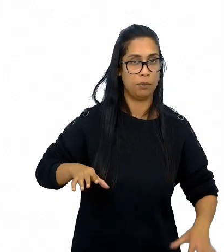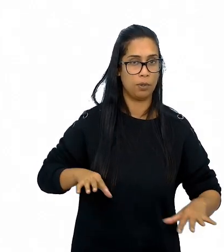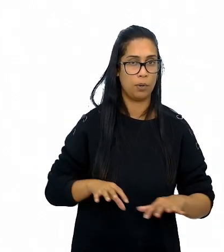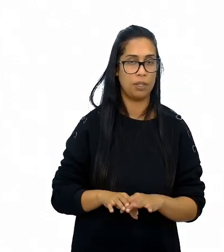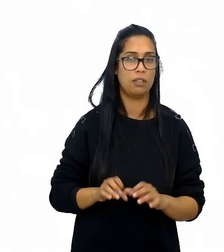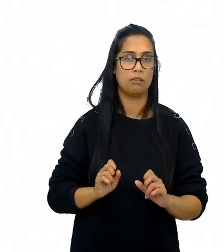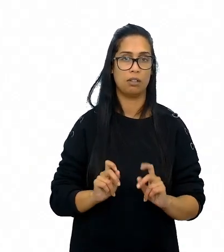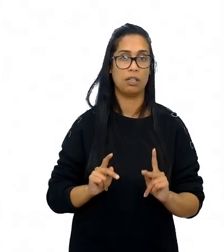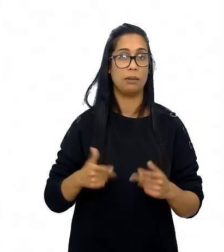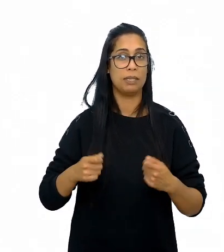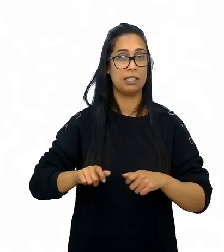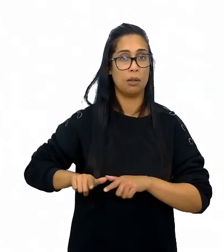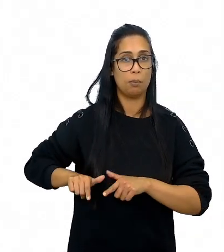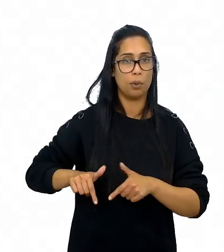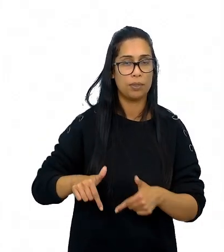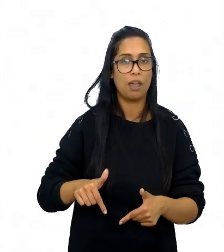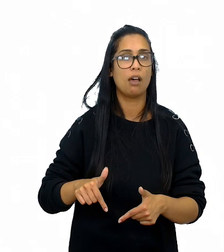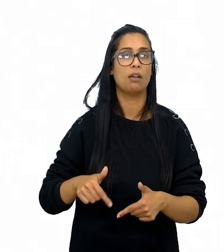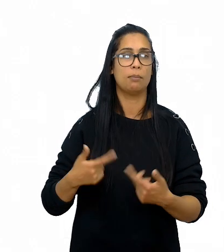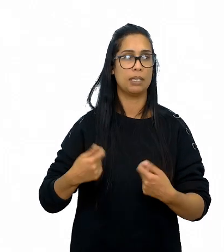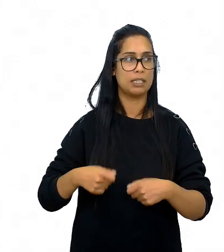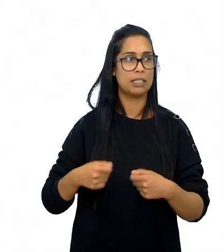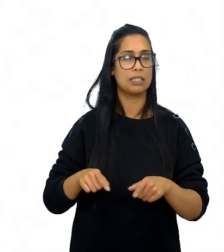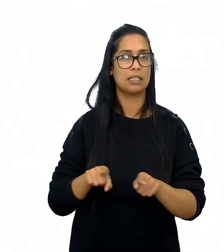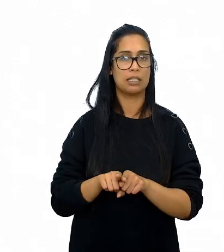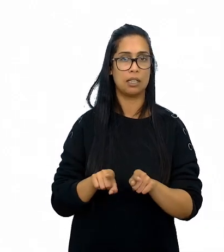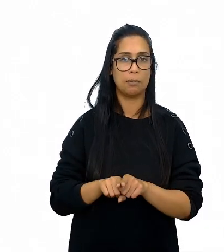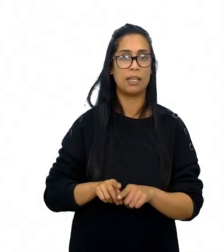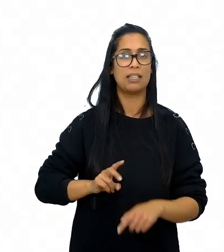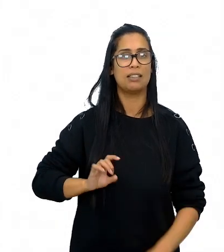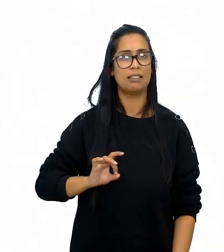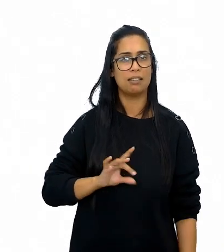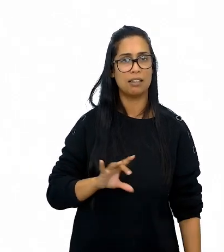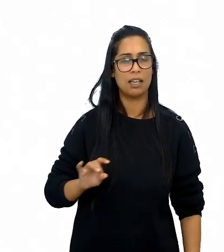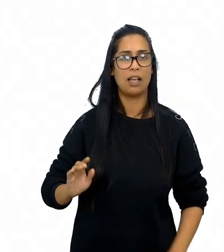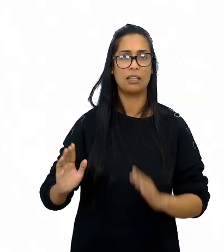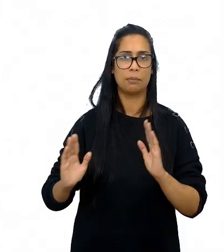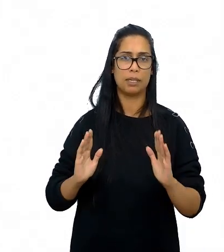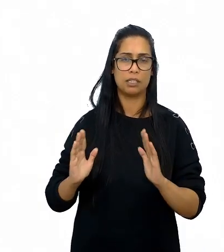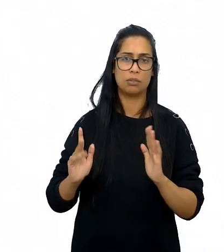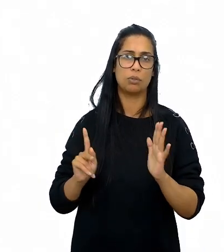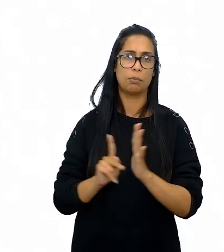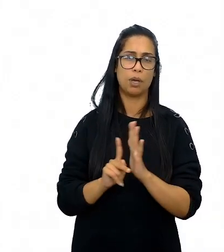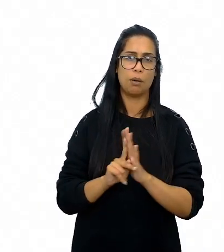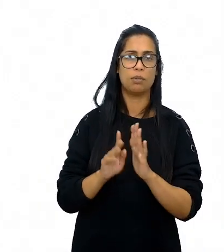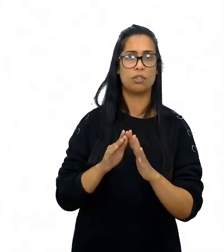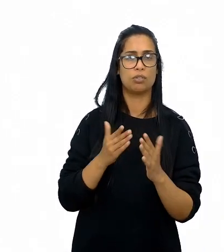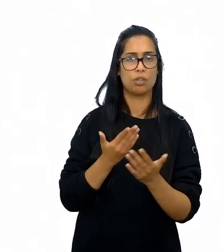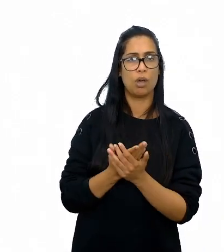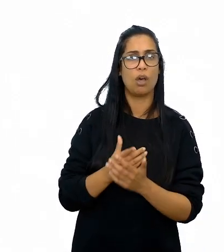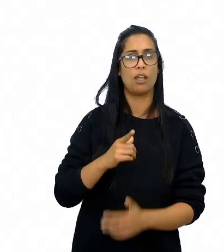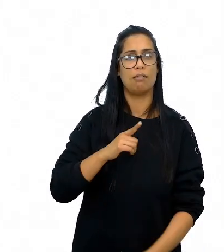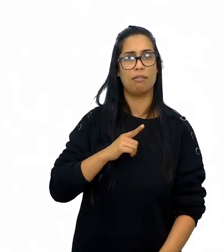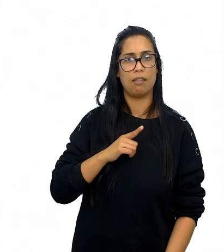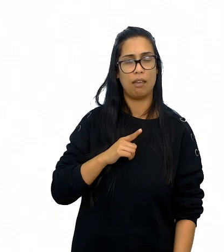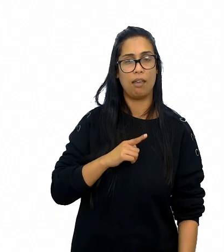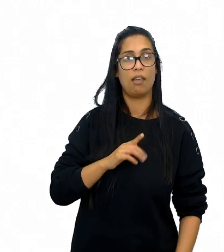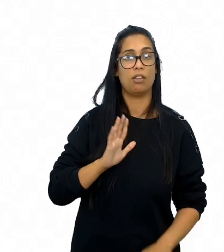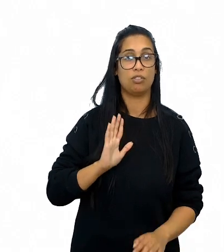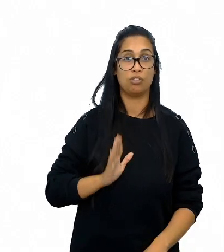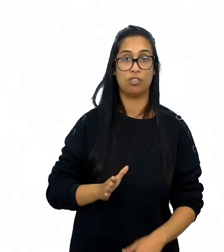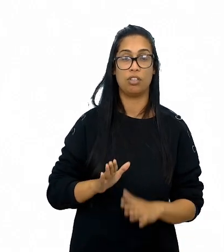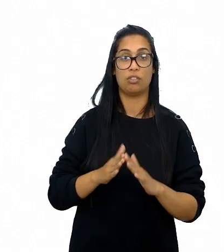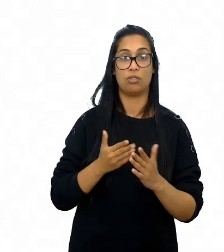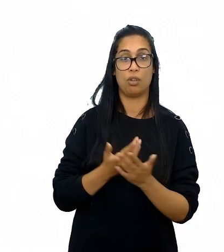lutar também por este espaço de diálogo e planejamento coletivo nas escolas. A gente sabe que tem escolas que existe, né,